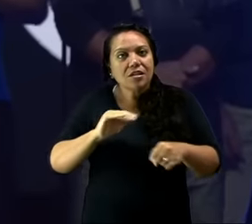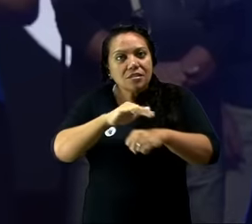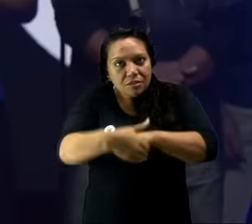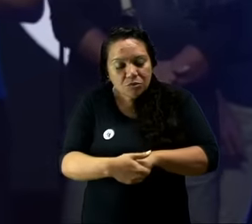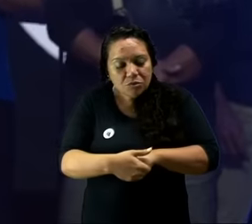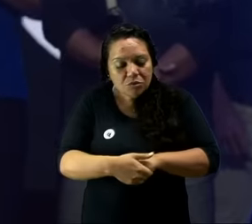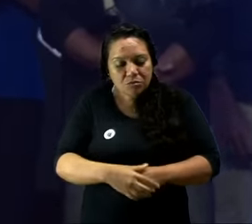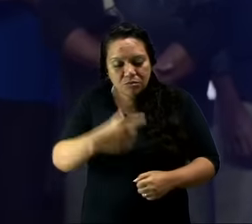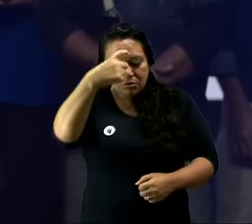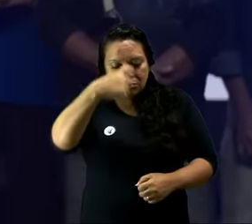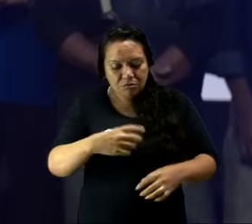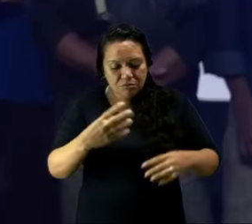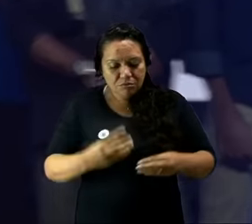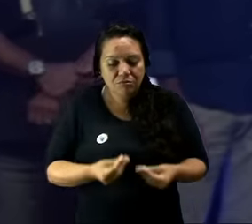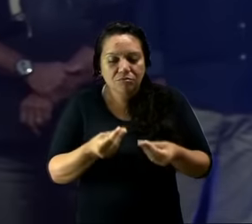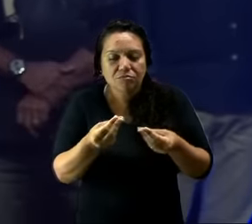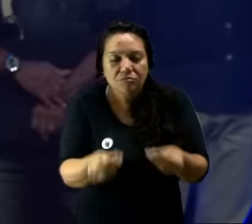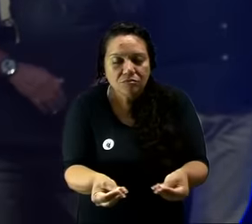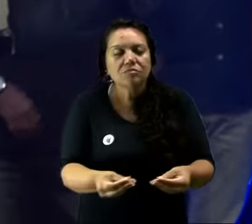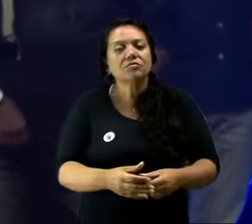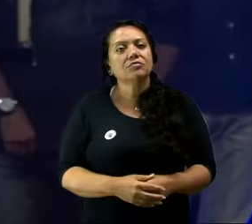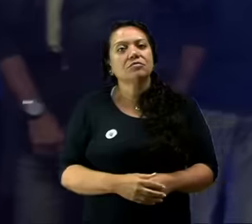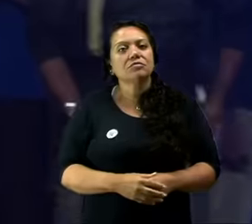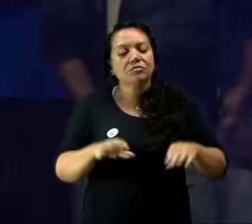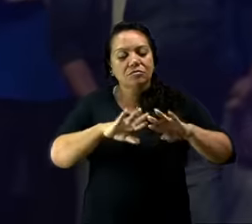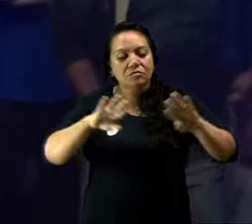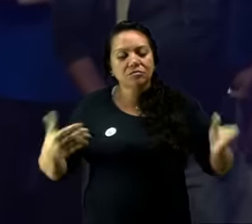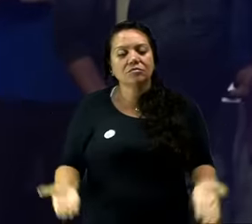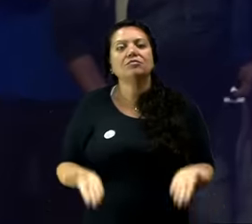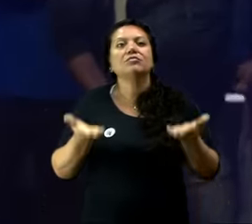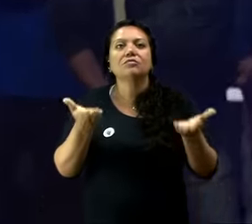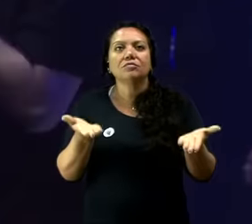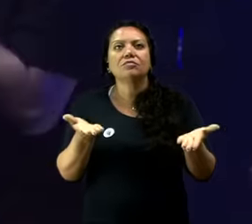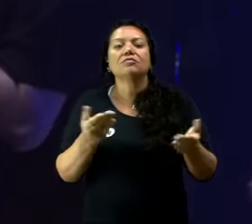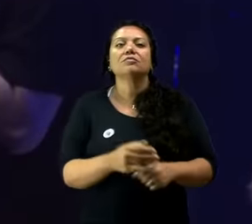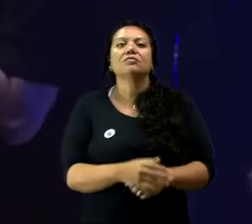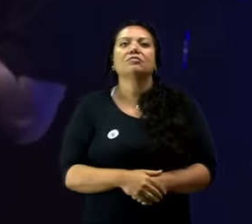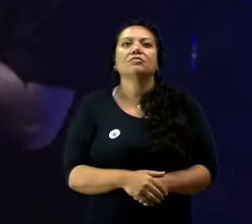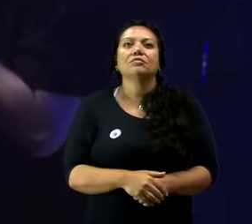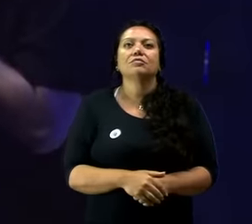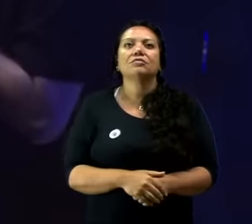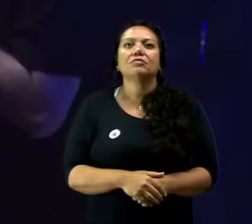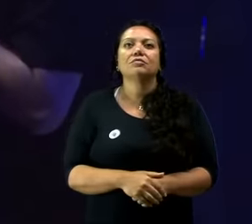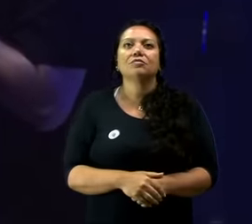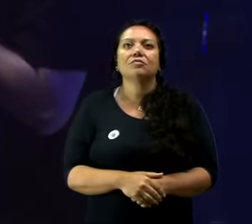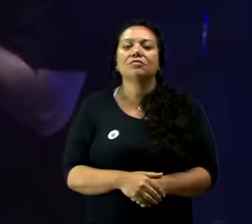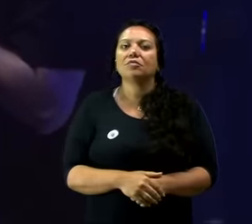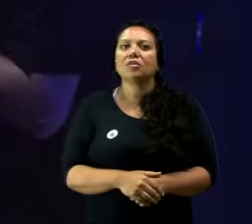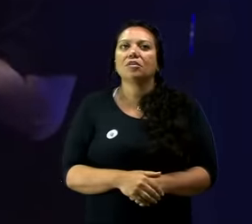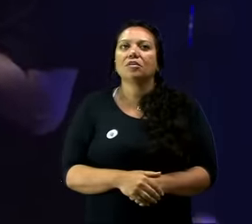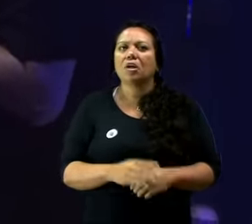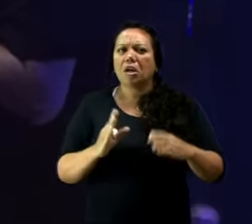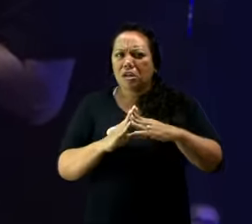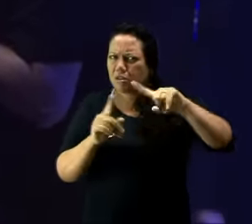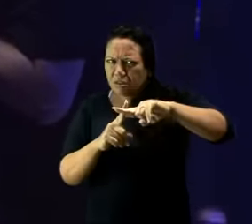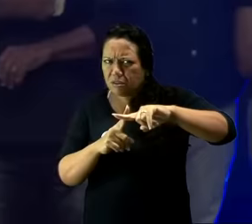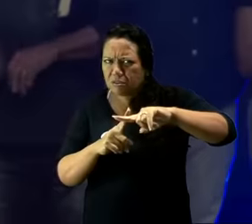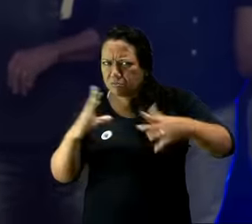altar. Entregar a tua vida. Não estou te mandando entregar a tua vida para a igreja, meu amigo. Igreja não salva